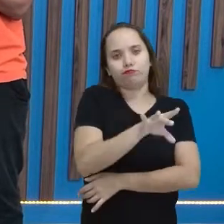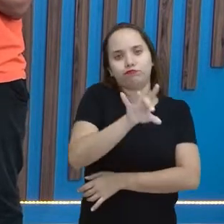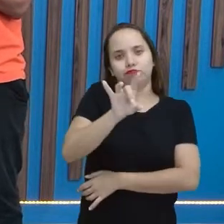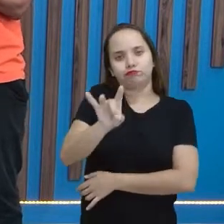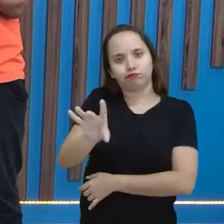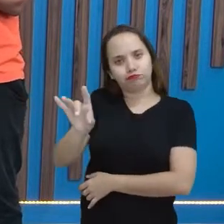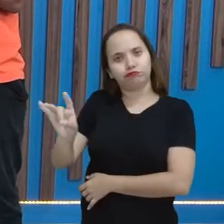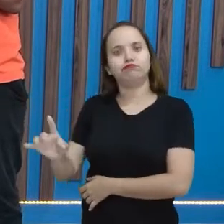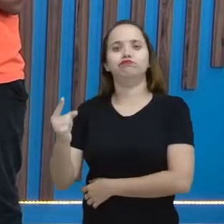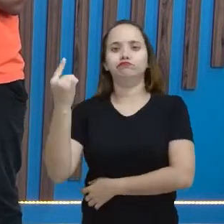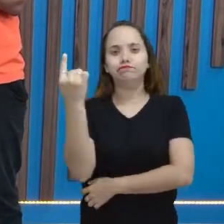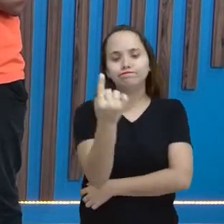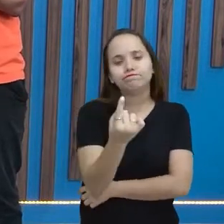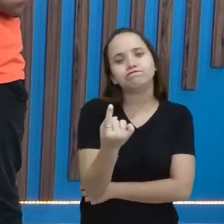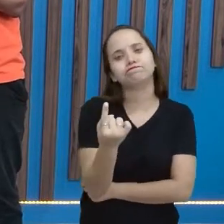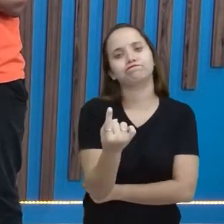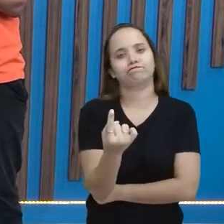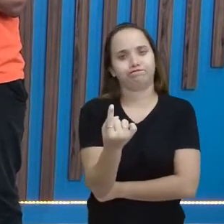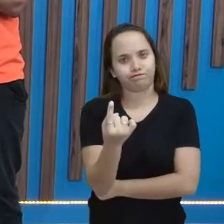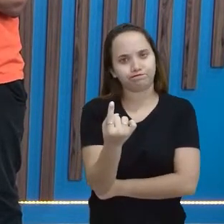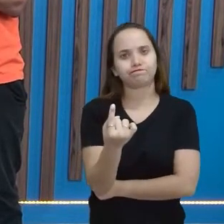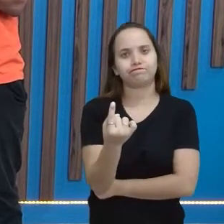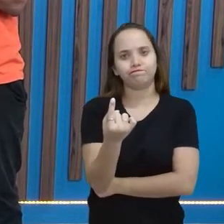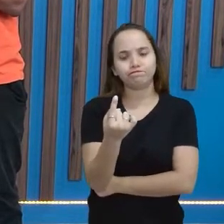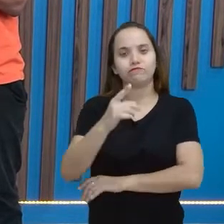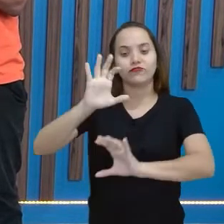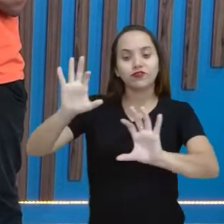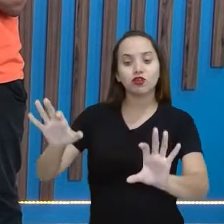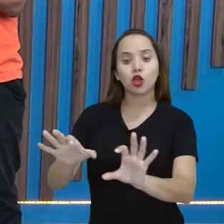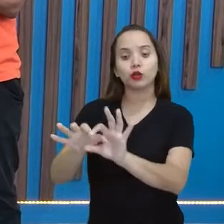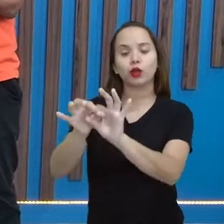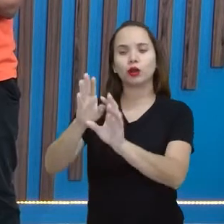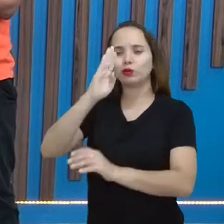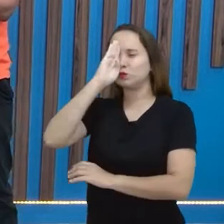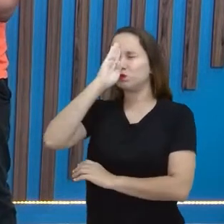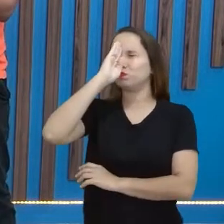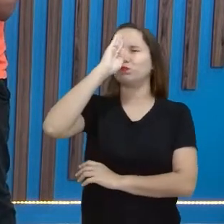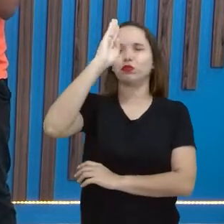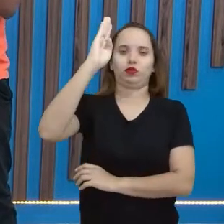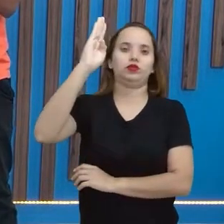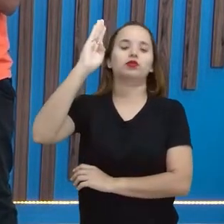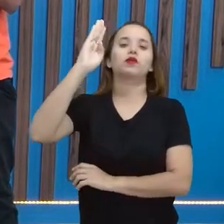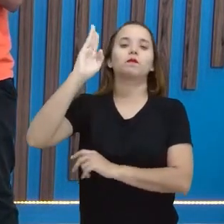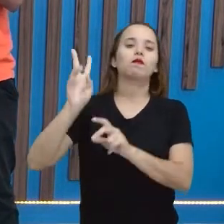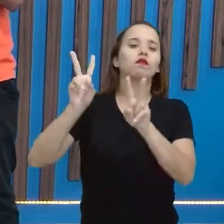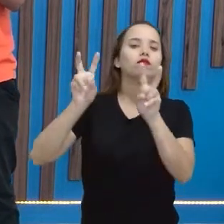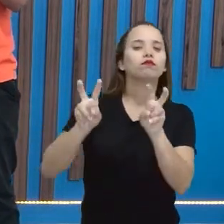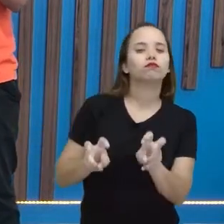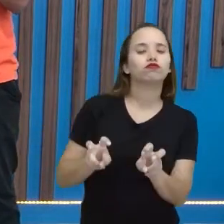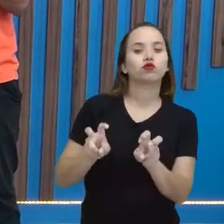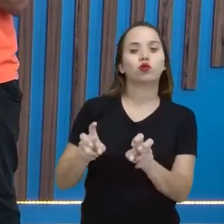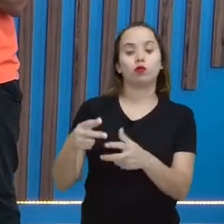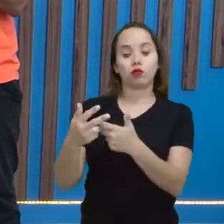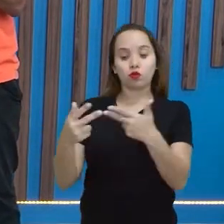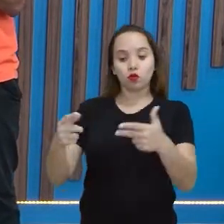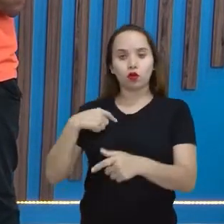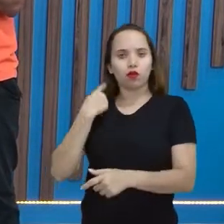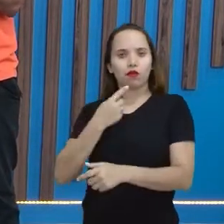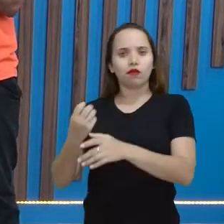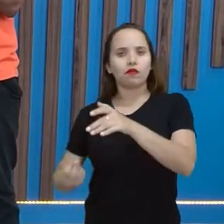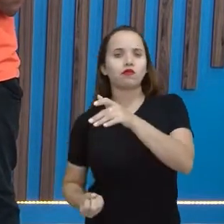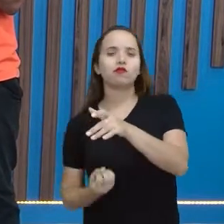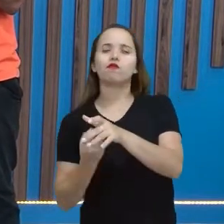é? Acreditar é uma coisa muito individual e tem a ver principalmente, né, com o que a gente constrói, como a gente